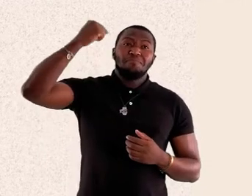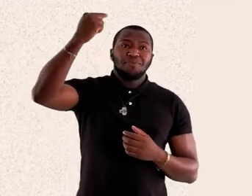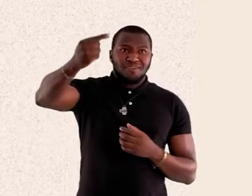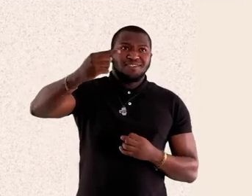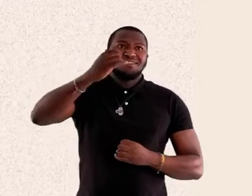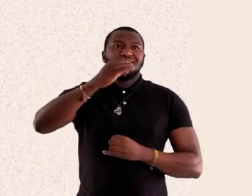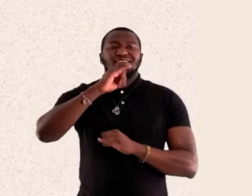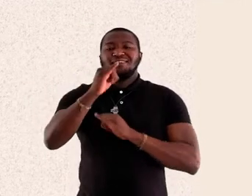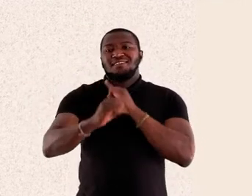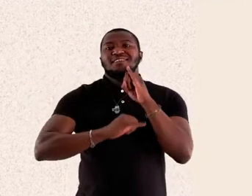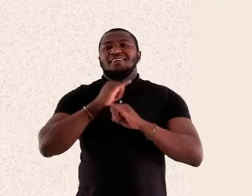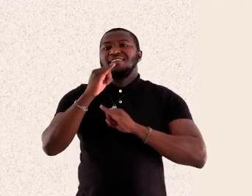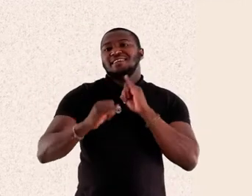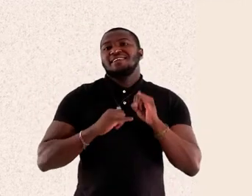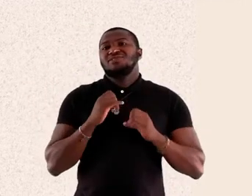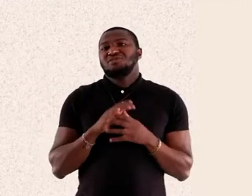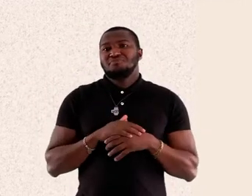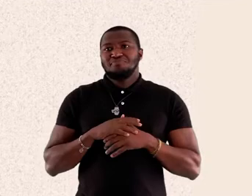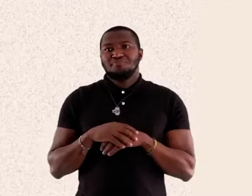recentemente né